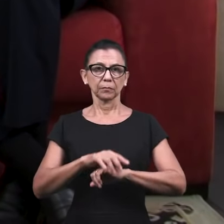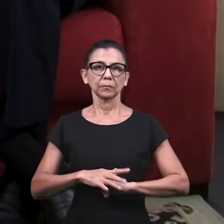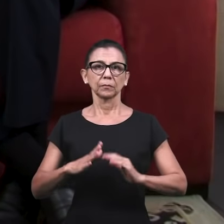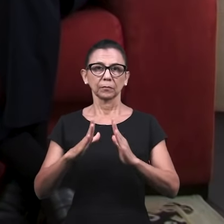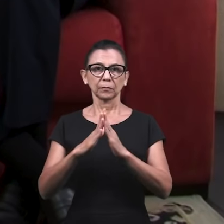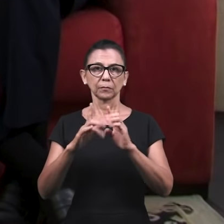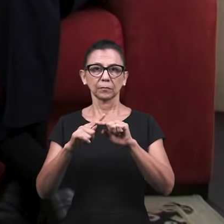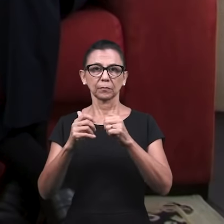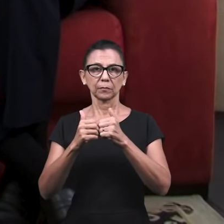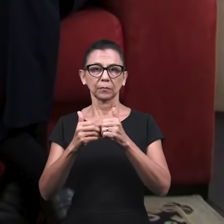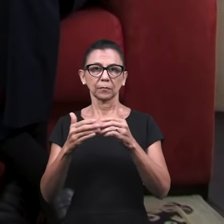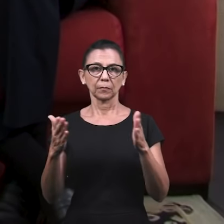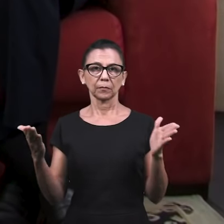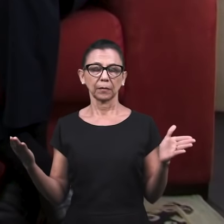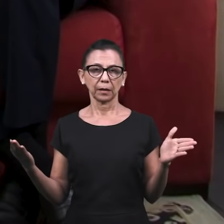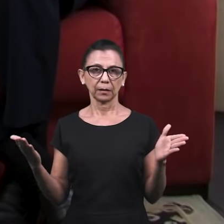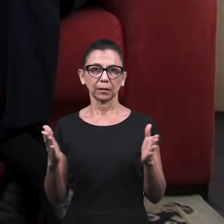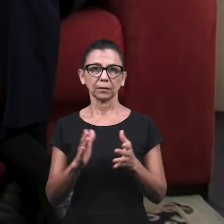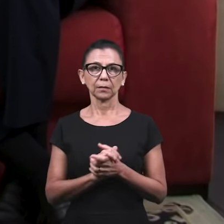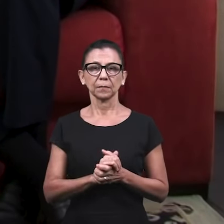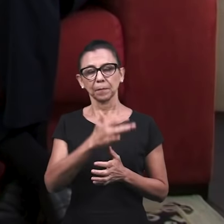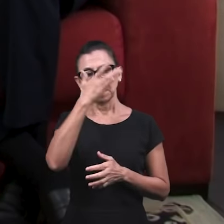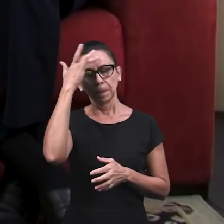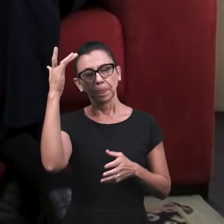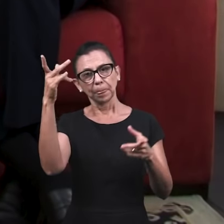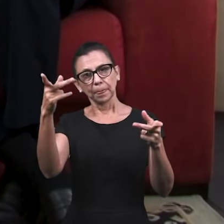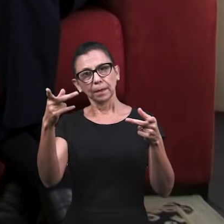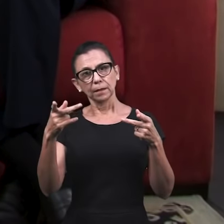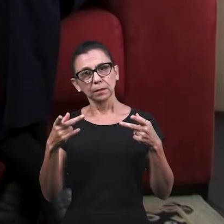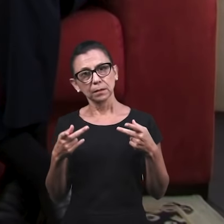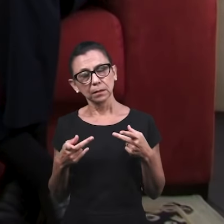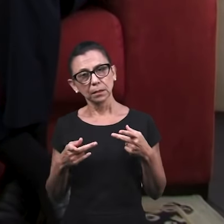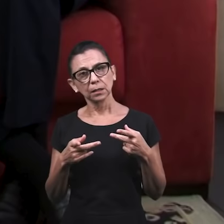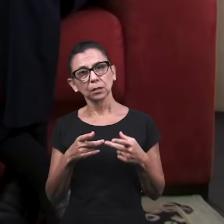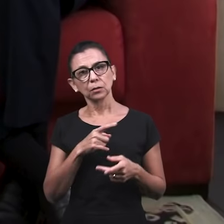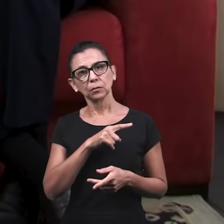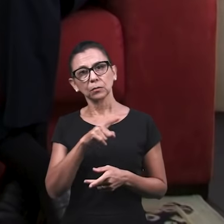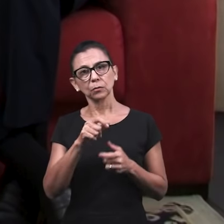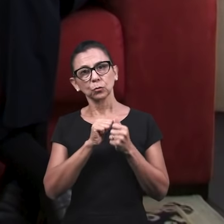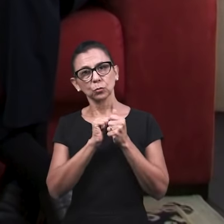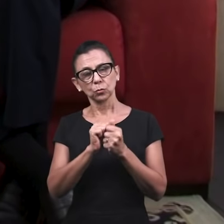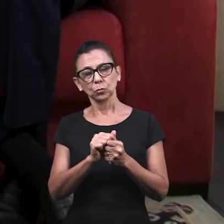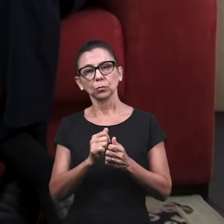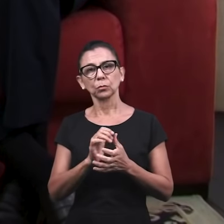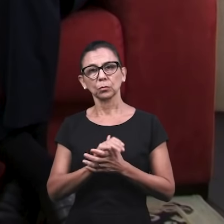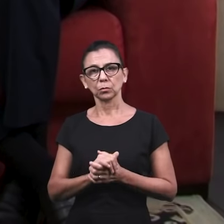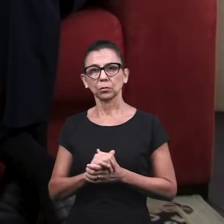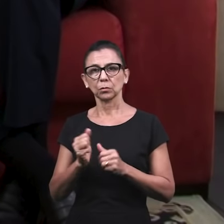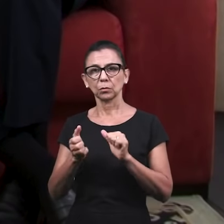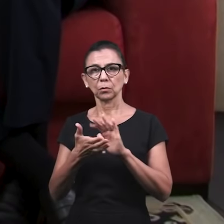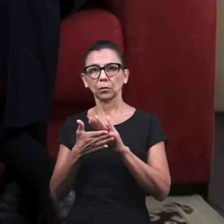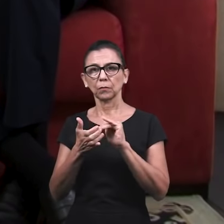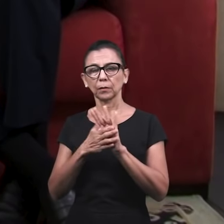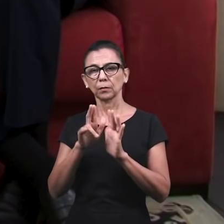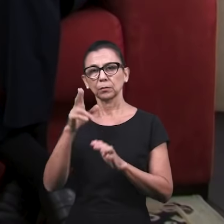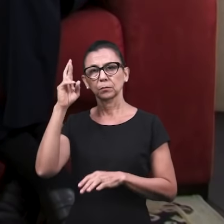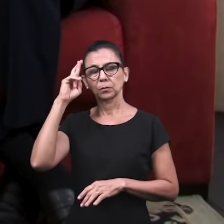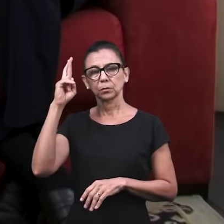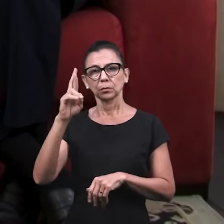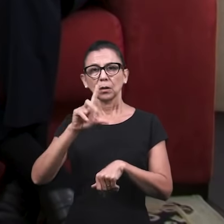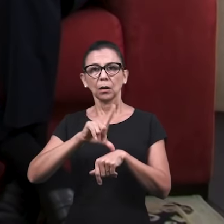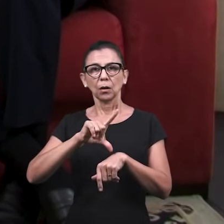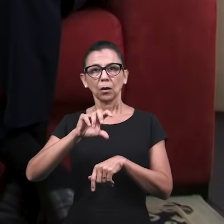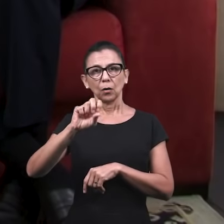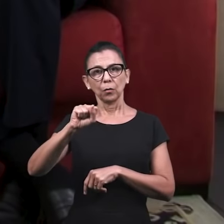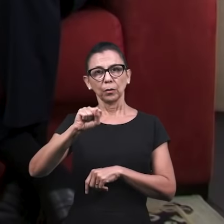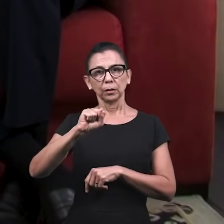nossas igrejas estão abertas para receber nossos visitantes, para receber você, para juntos cultuarmos ao nome do Senhor. Às 20 horas,